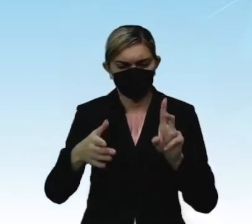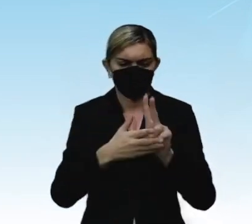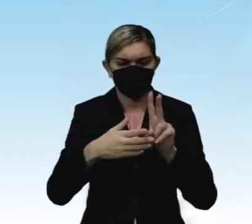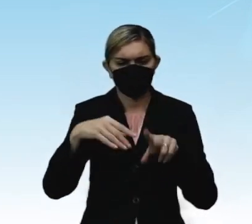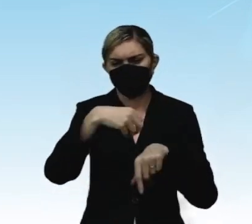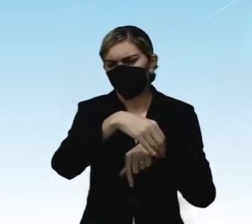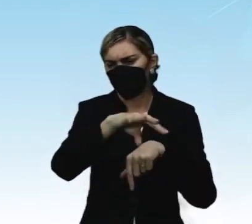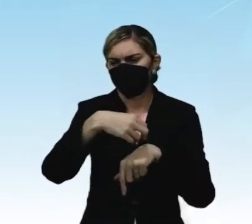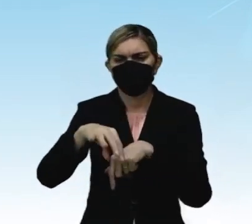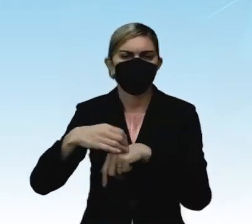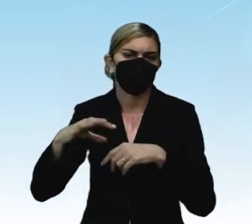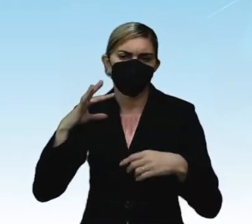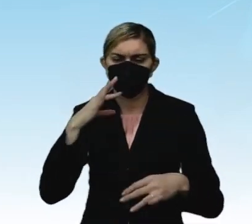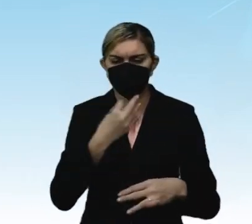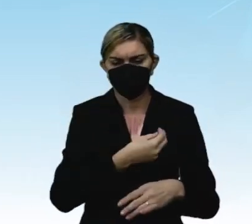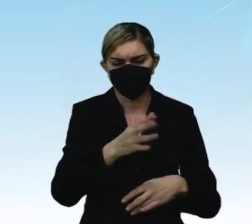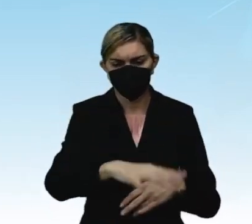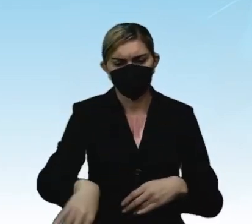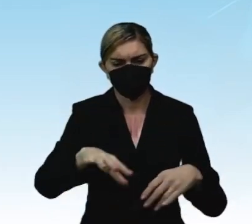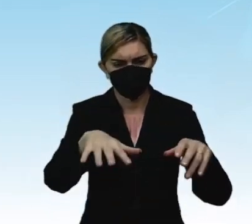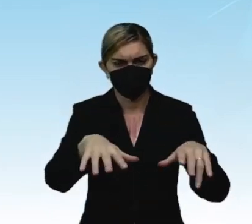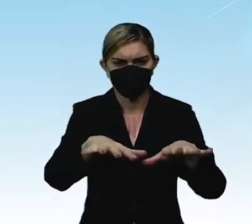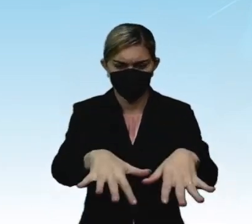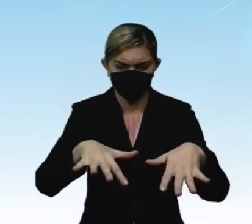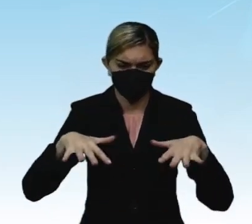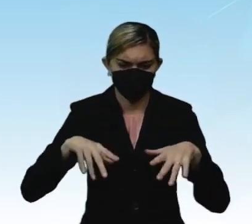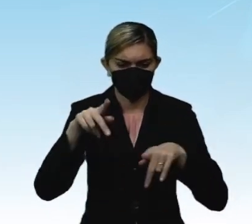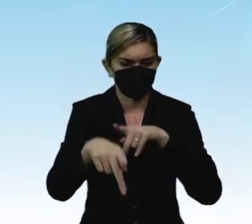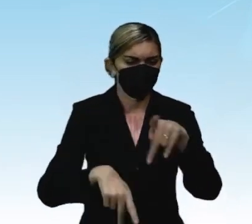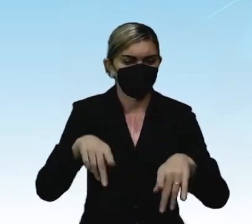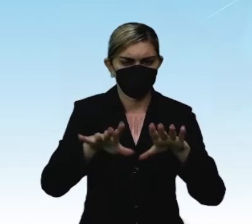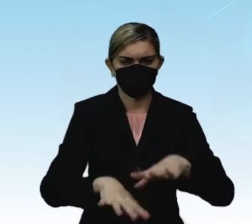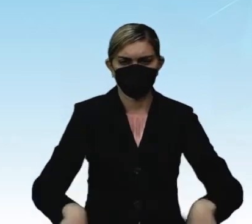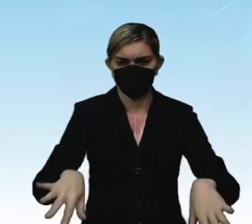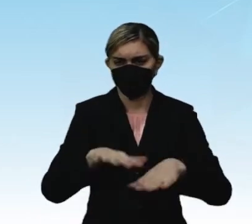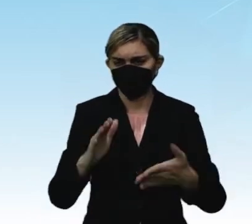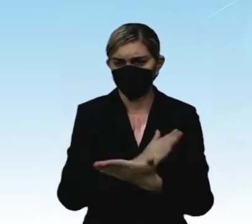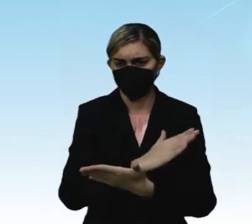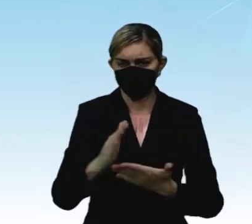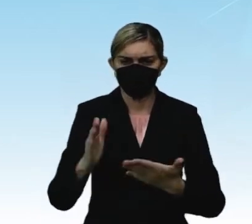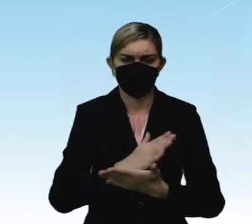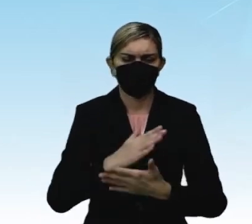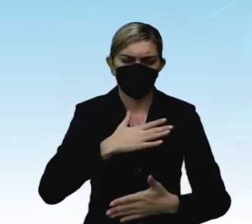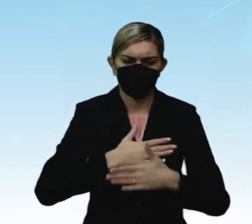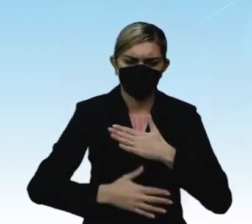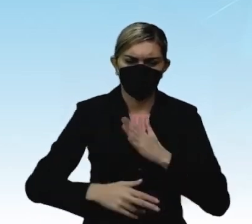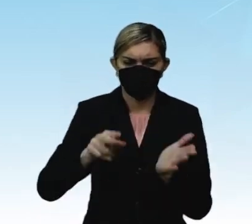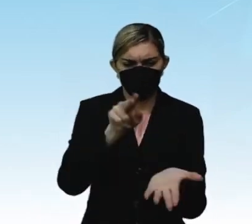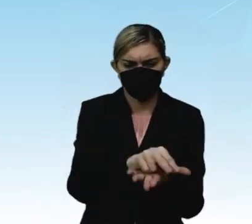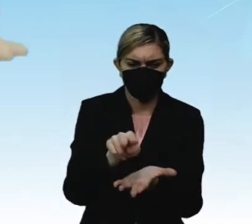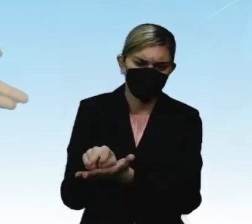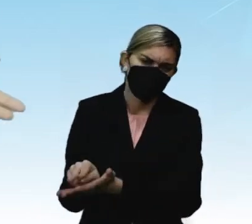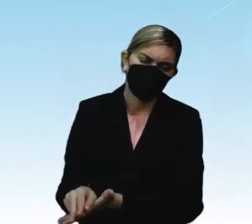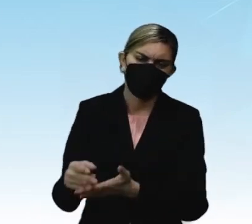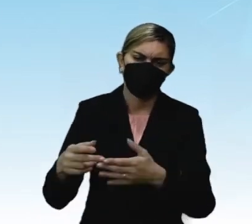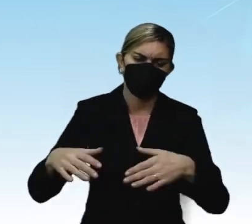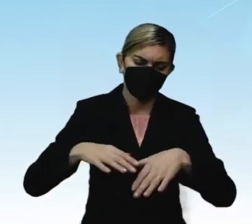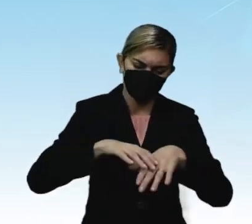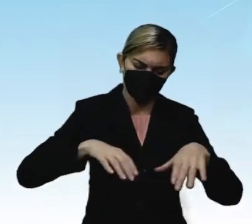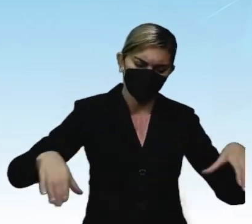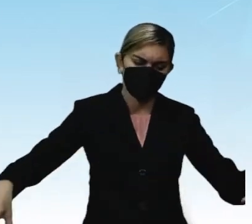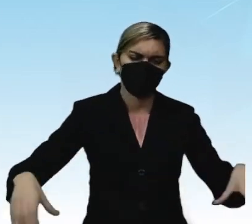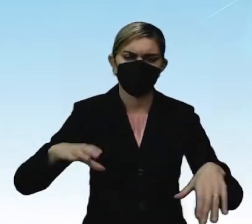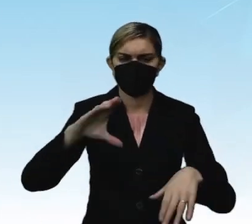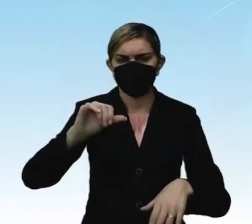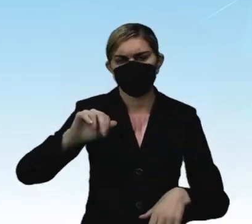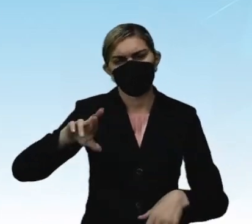esses conhecimentos a habitantes da tribo. Algumas tribos, gente, colocavam corpos de índios em grandes vasos de cerâmicas,